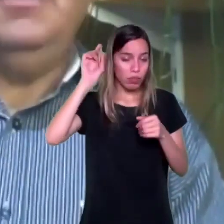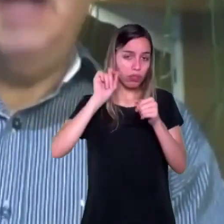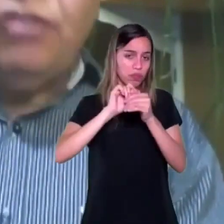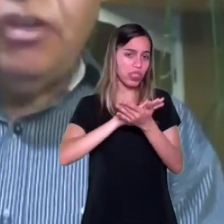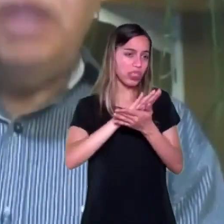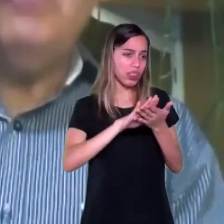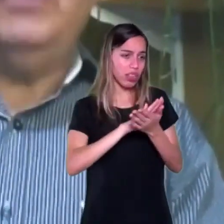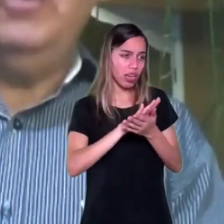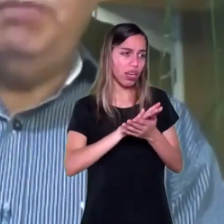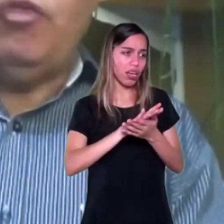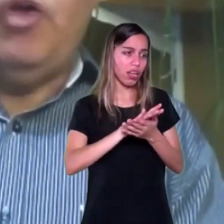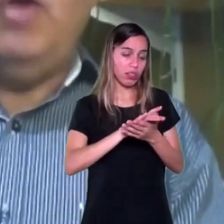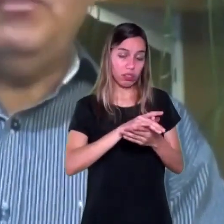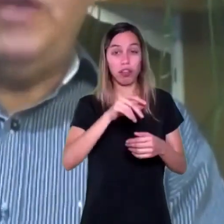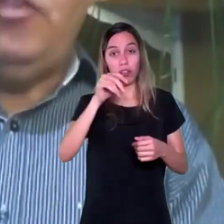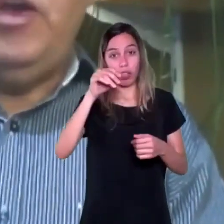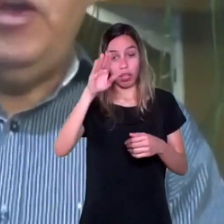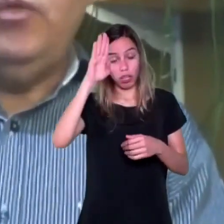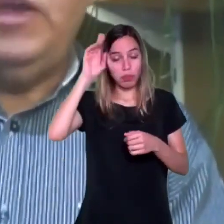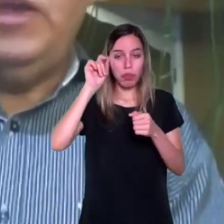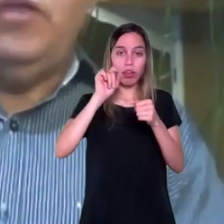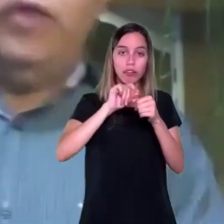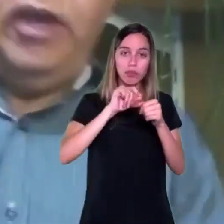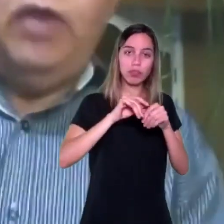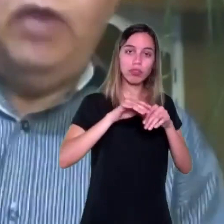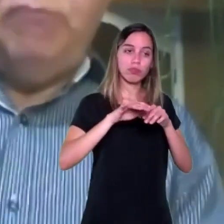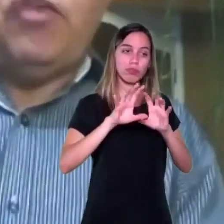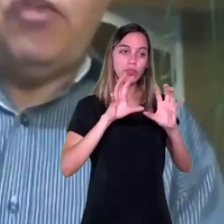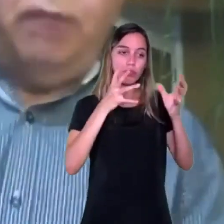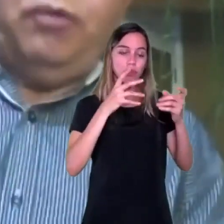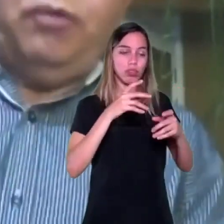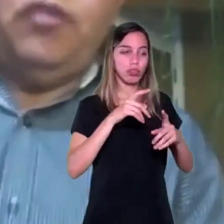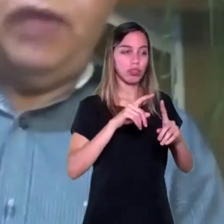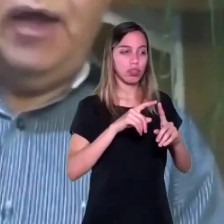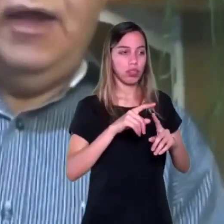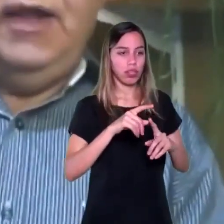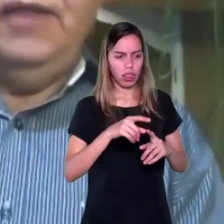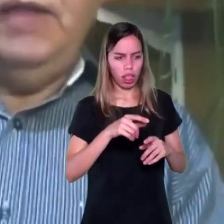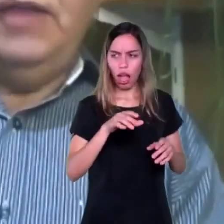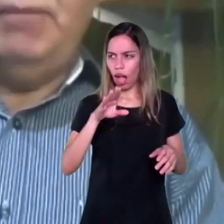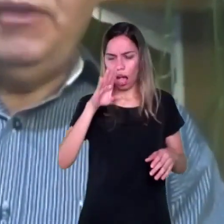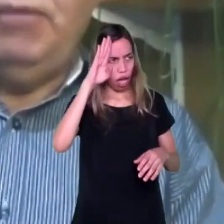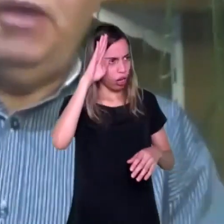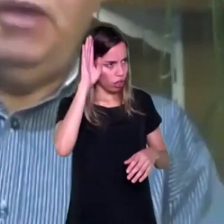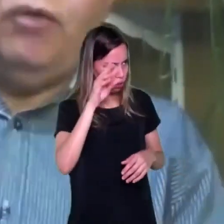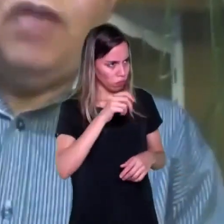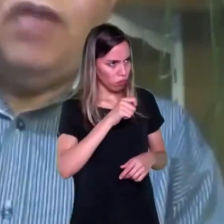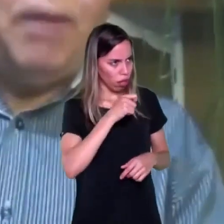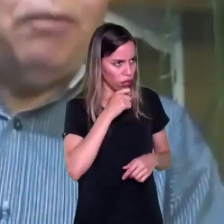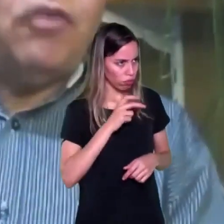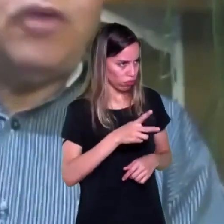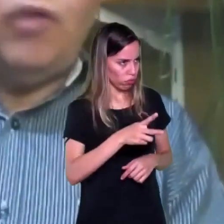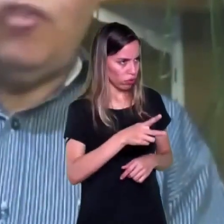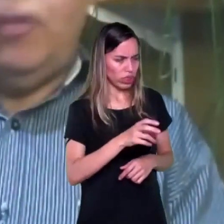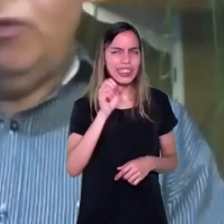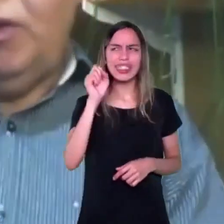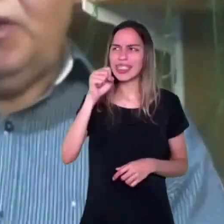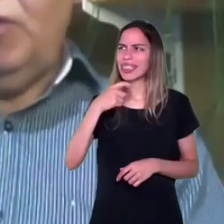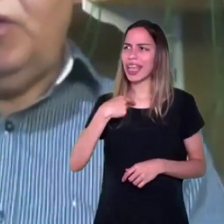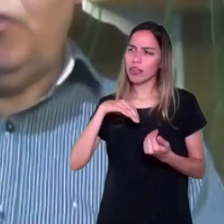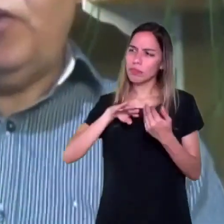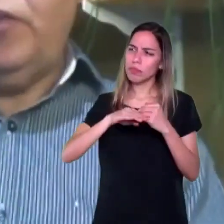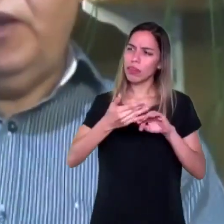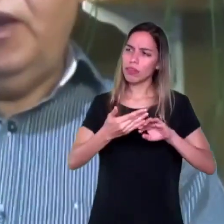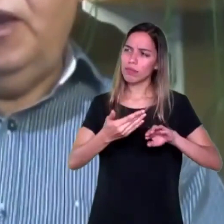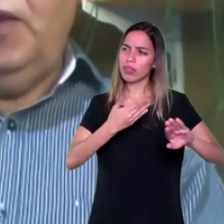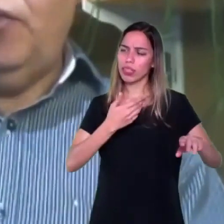né? Ativa, e o pessoal tem se reunido. Eu me afastei por causa da pandemia e por causa da minha pós-graduação, que eu